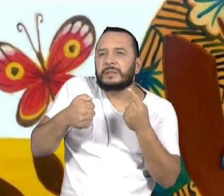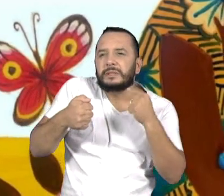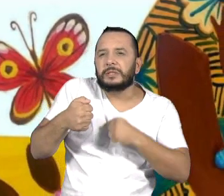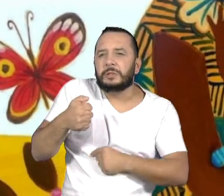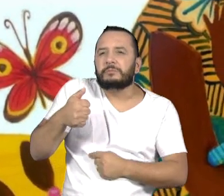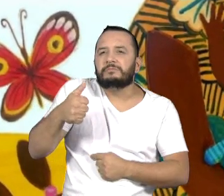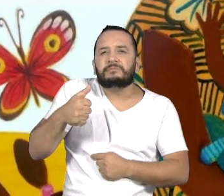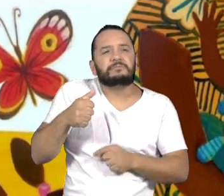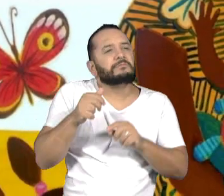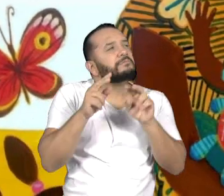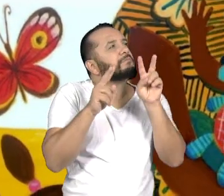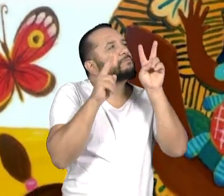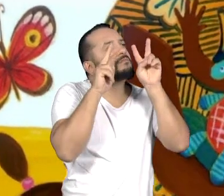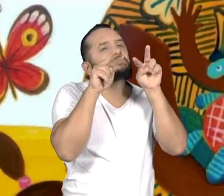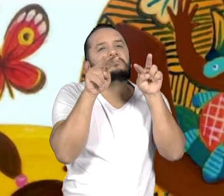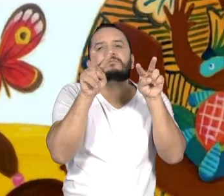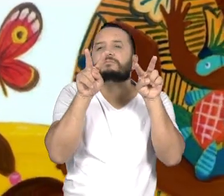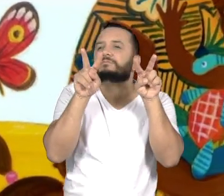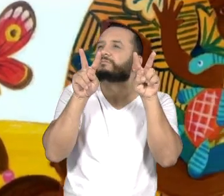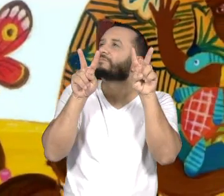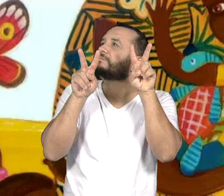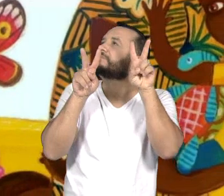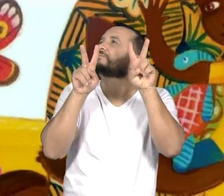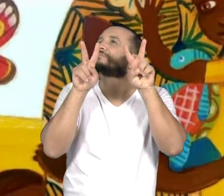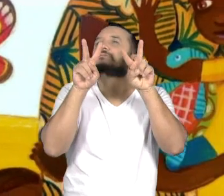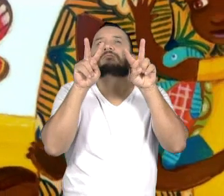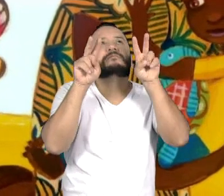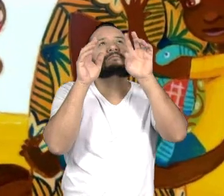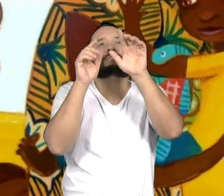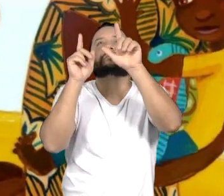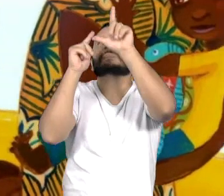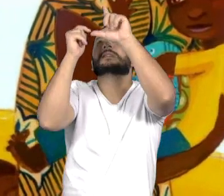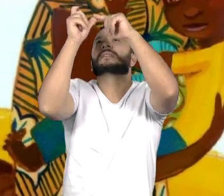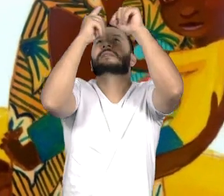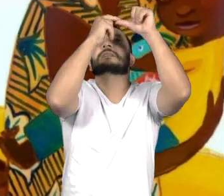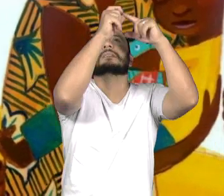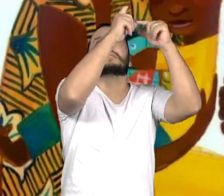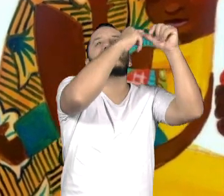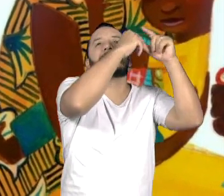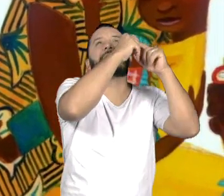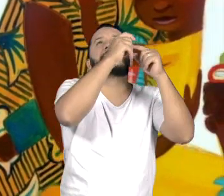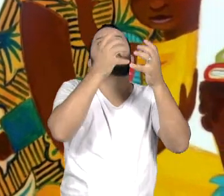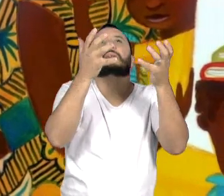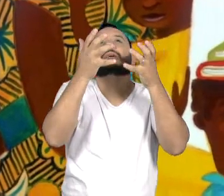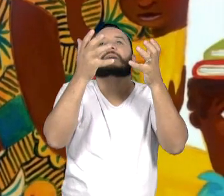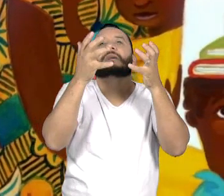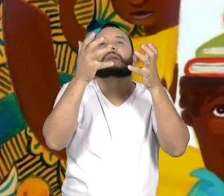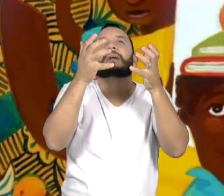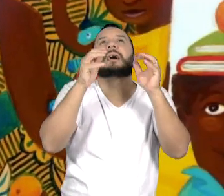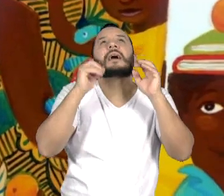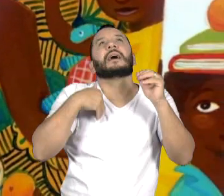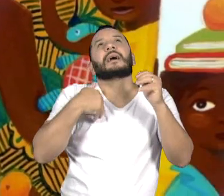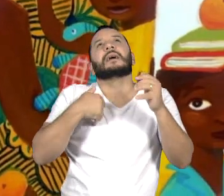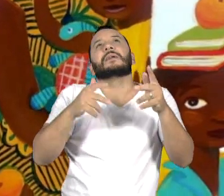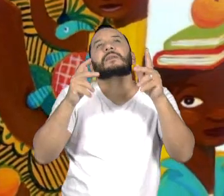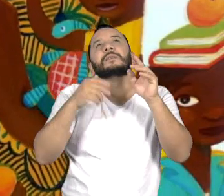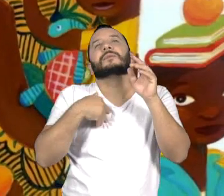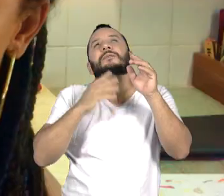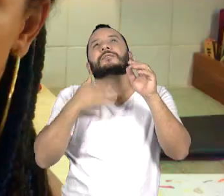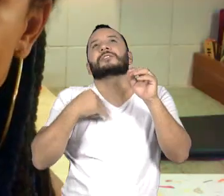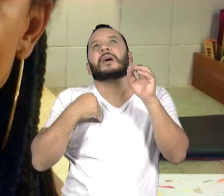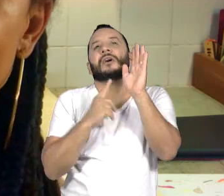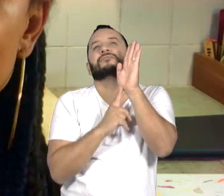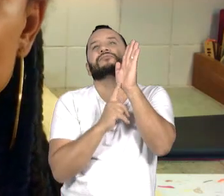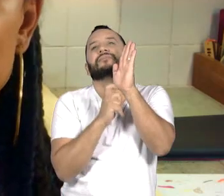ficava admirando as estrelas no céu ah ah se eu pudesse subir até elas como os lagartos lagartixas